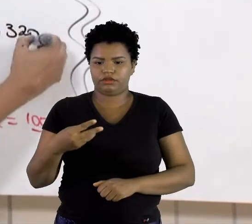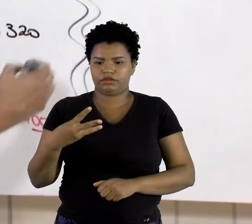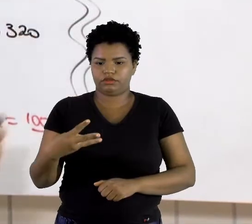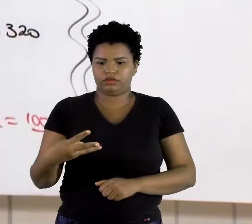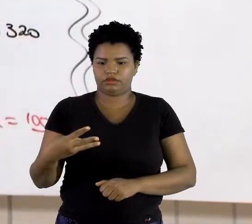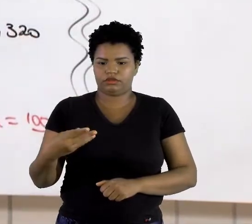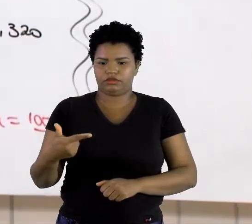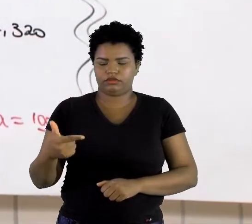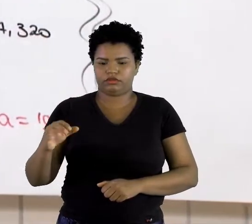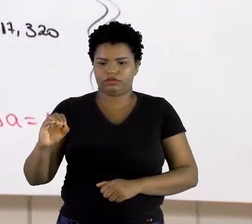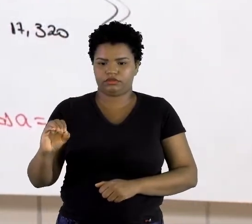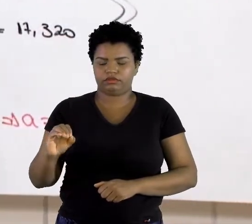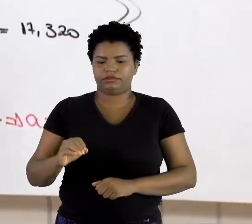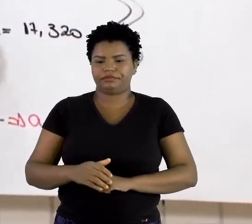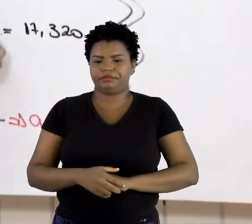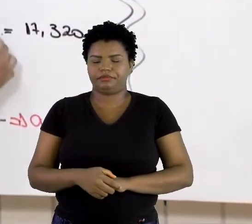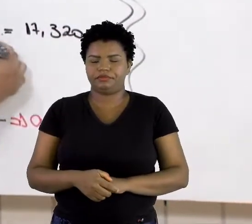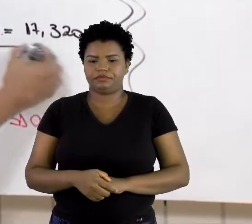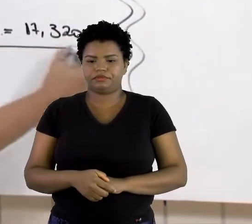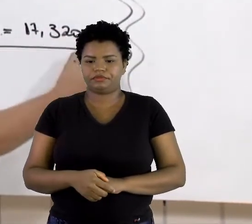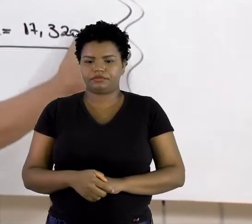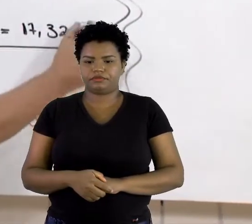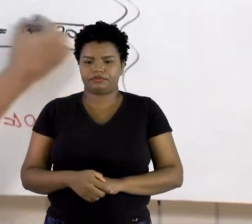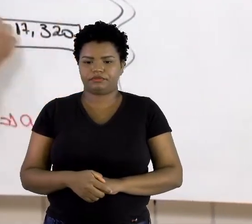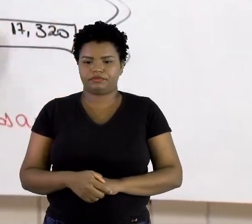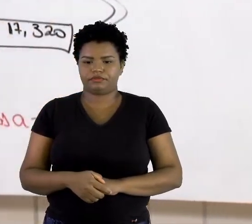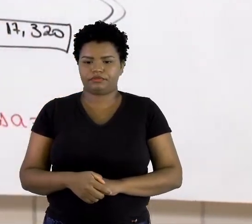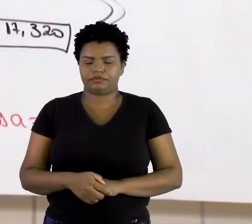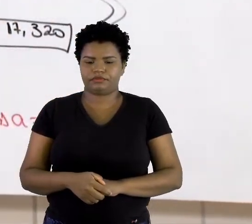320 milésimos, ou 32 centésimos.